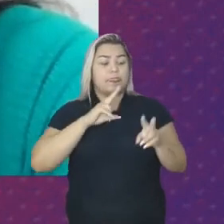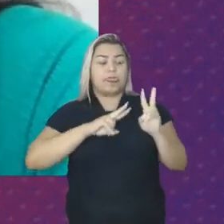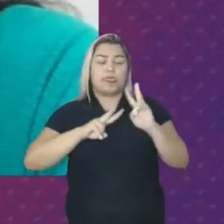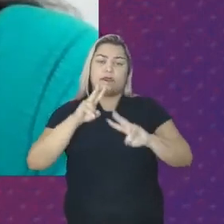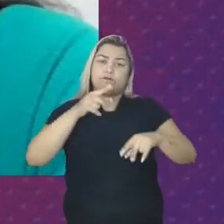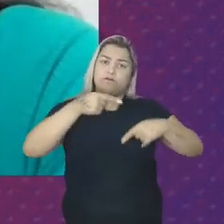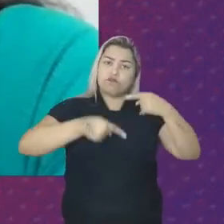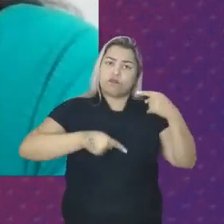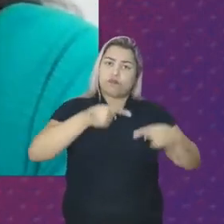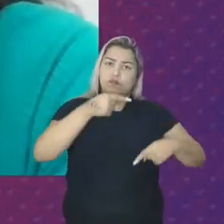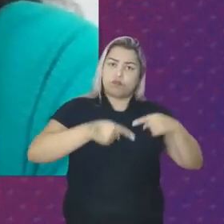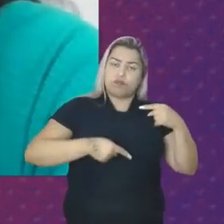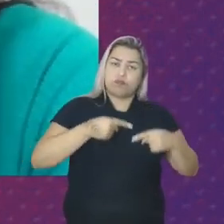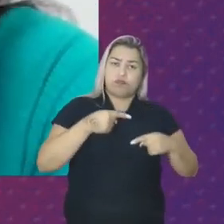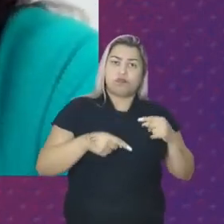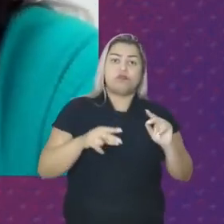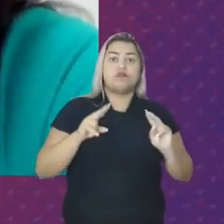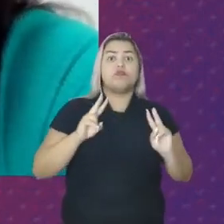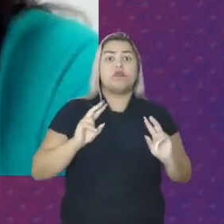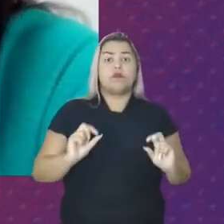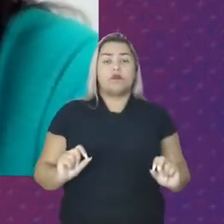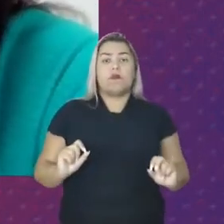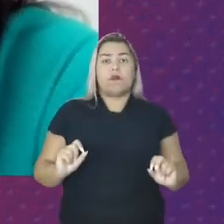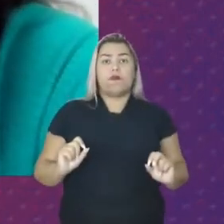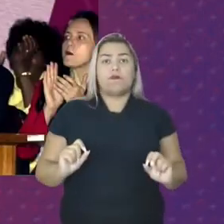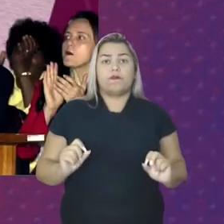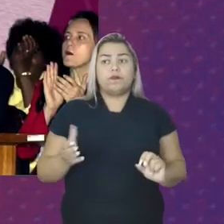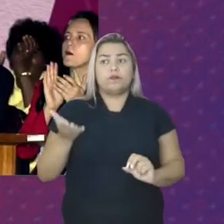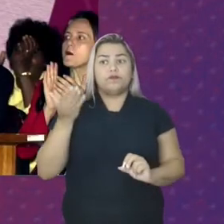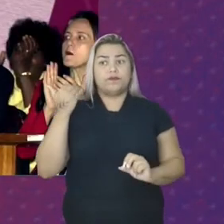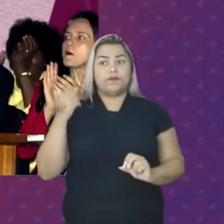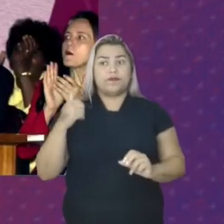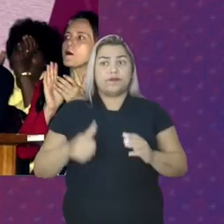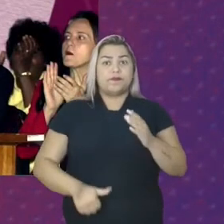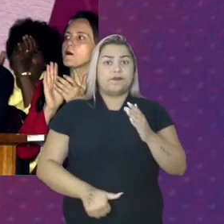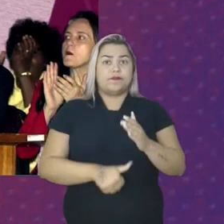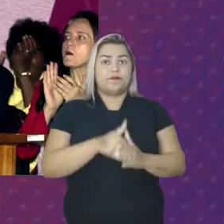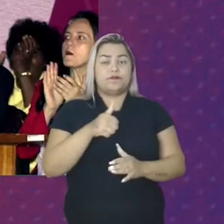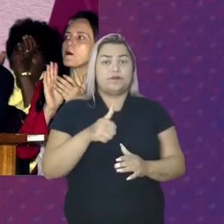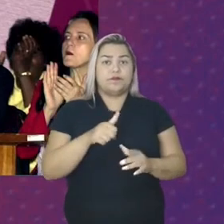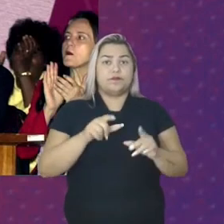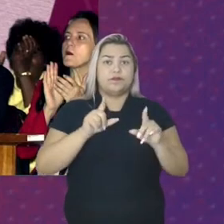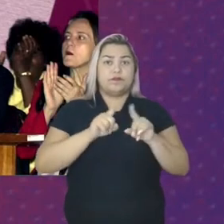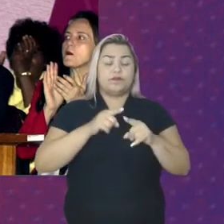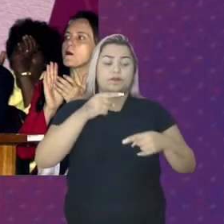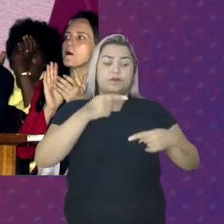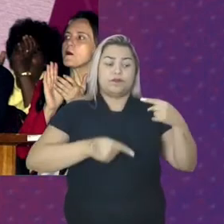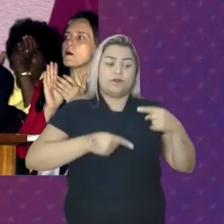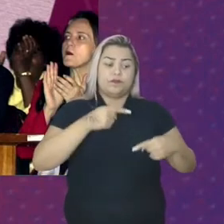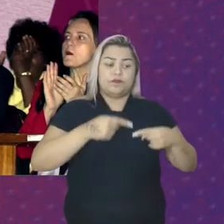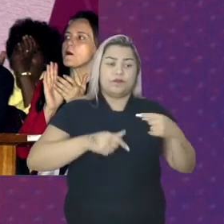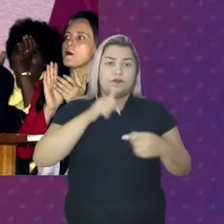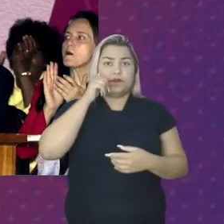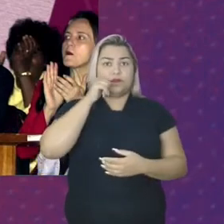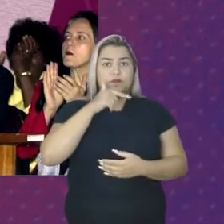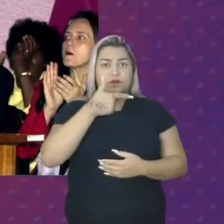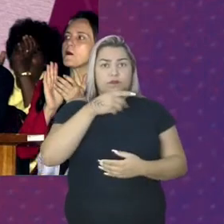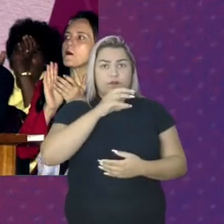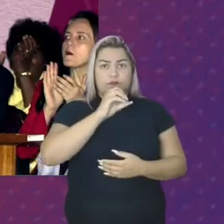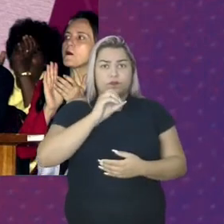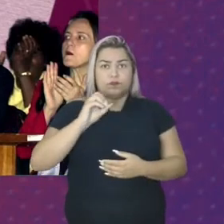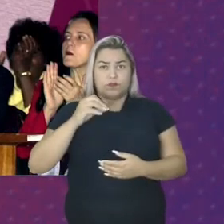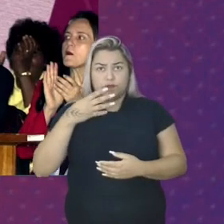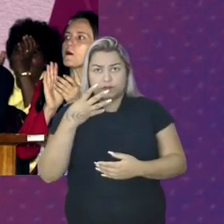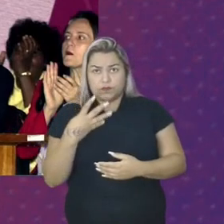esses debates, e também, à época, estava ocorrendo a primeira Conferência Nacional de Política para as Mulheres, né, que foi em 2004.